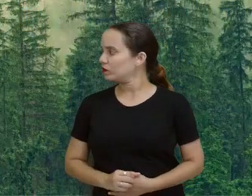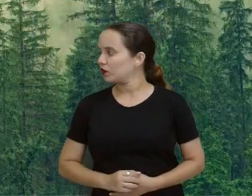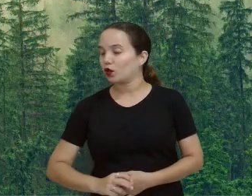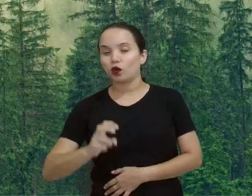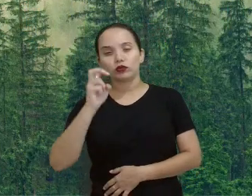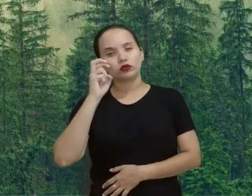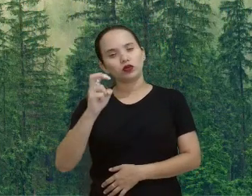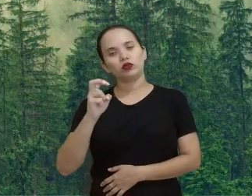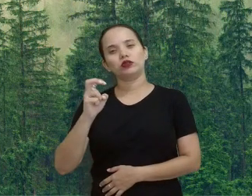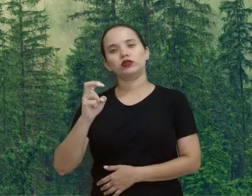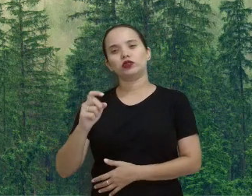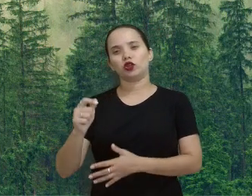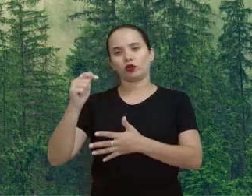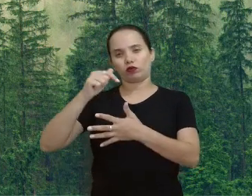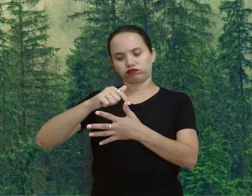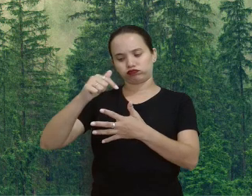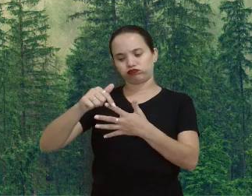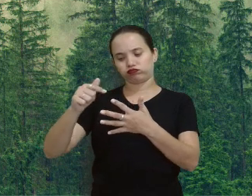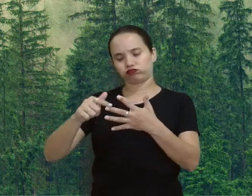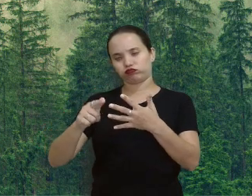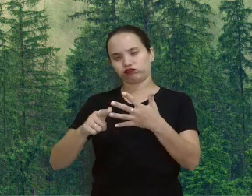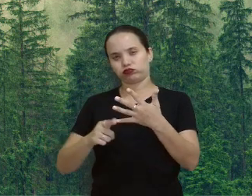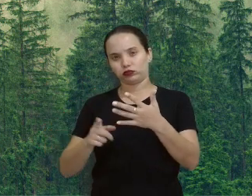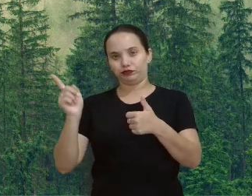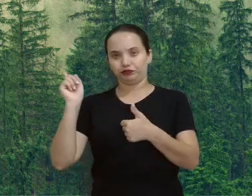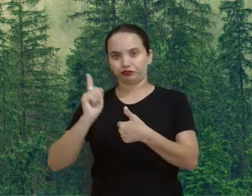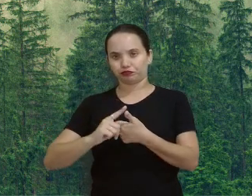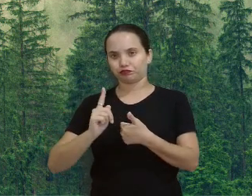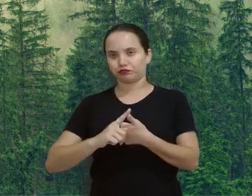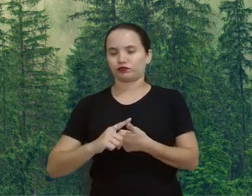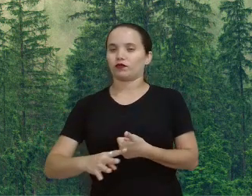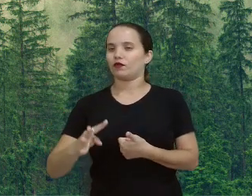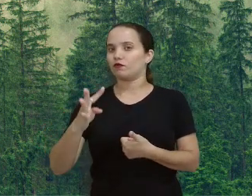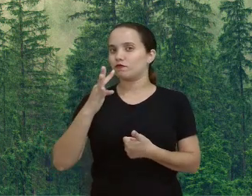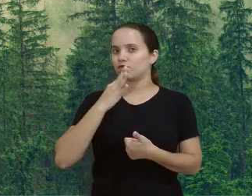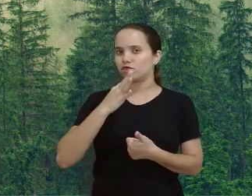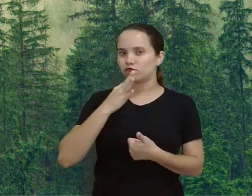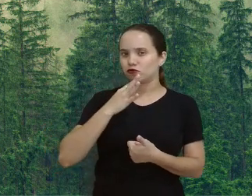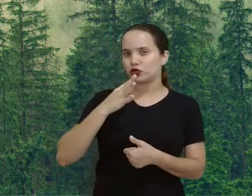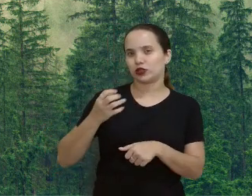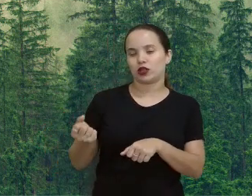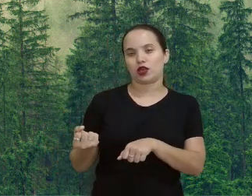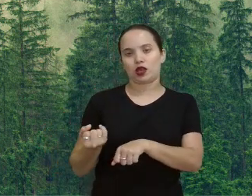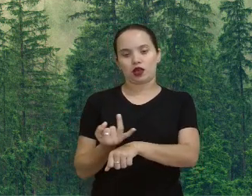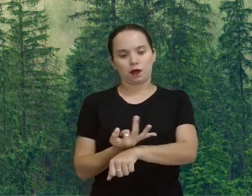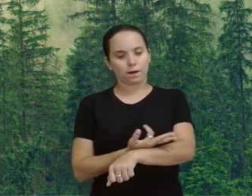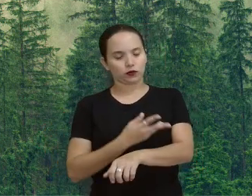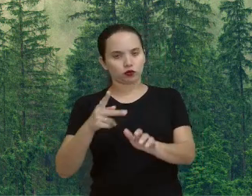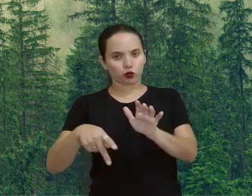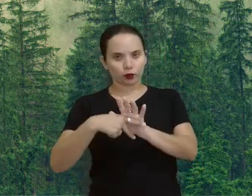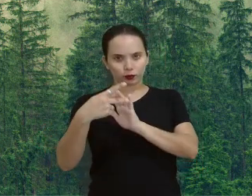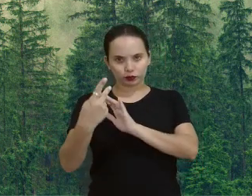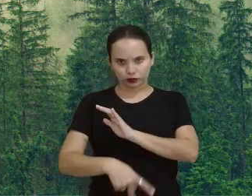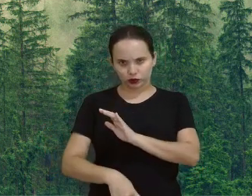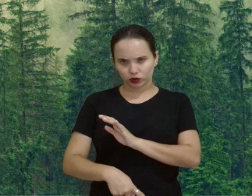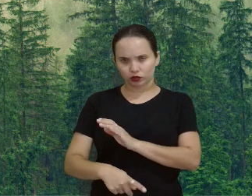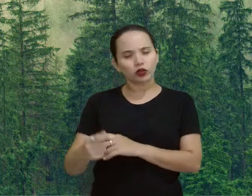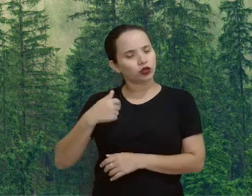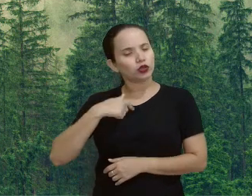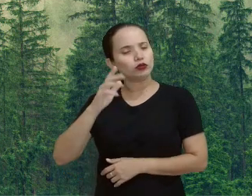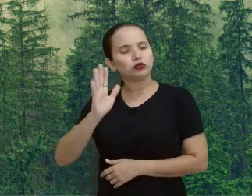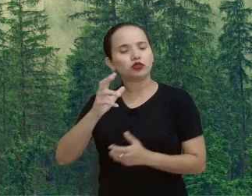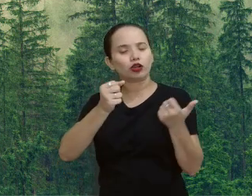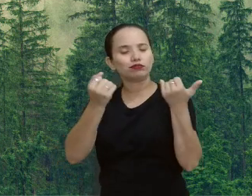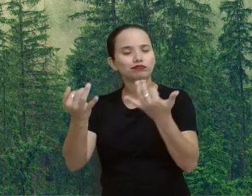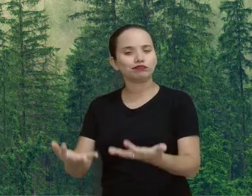pilares da inteligência emocional. O primeiro deles é conhecer suas emoções, que está dentro disso que eu acabei de